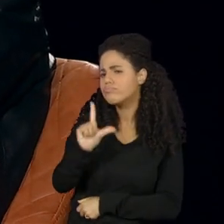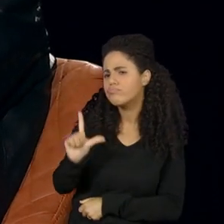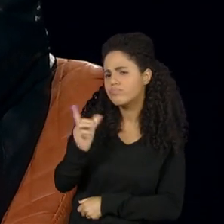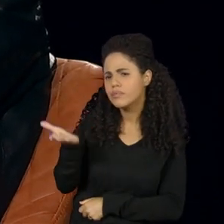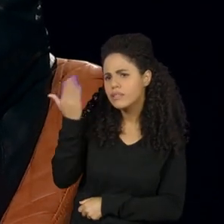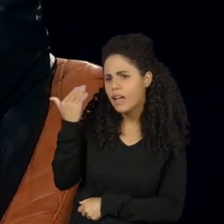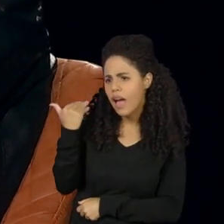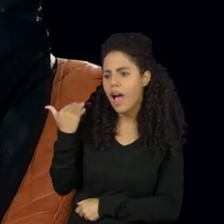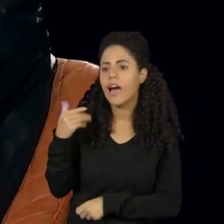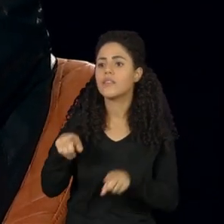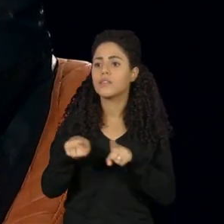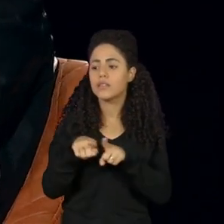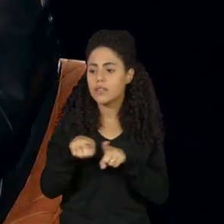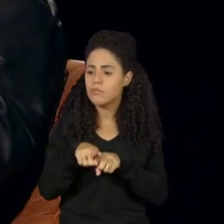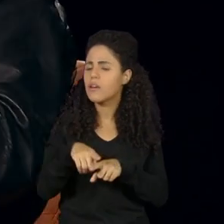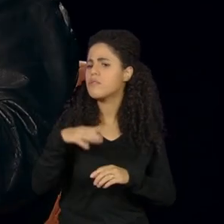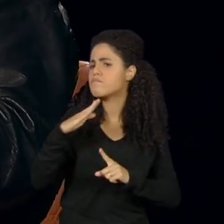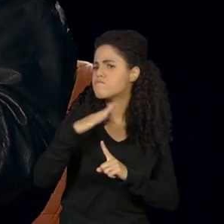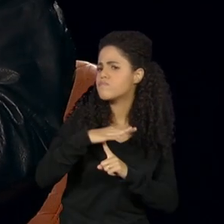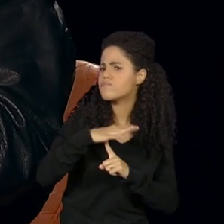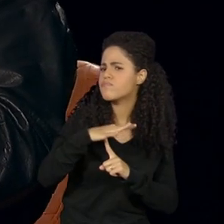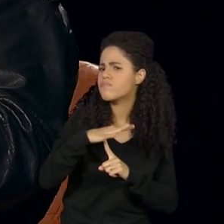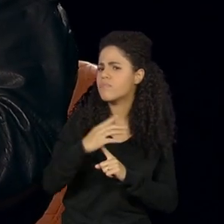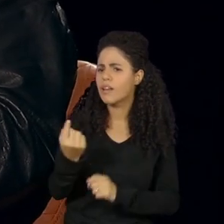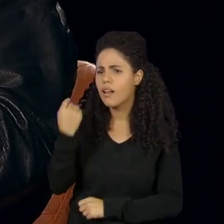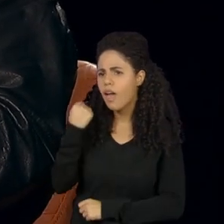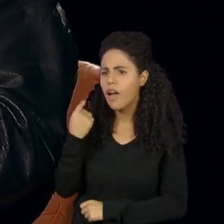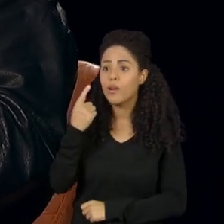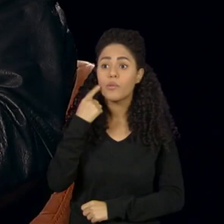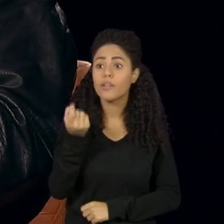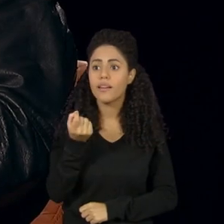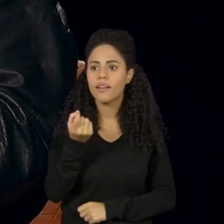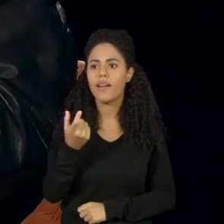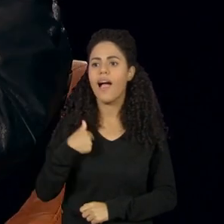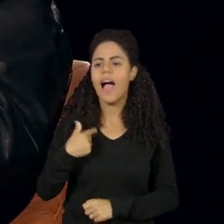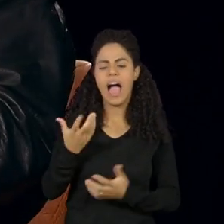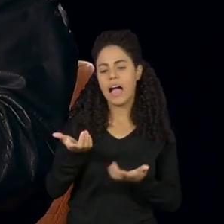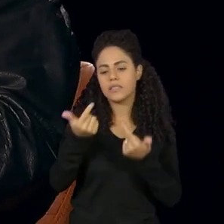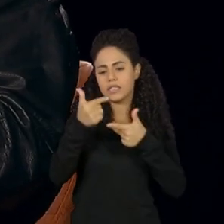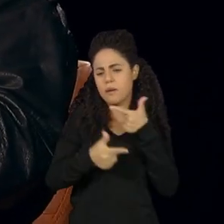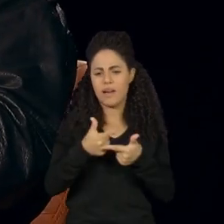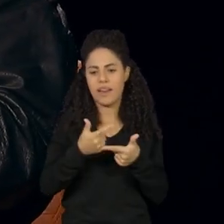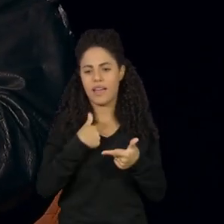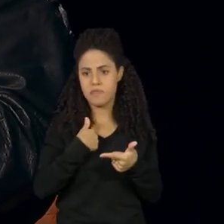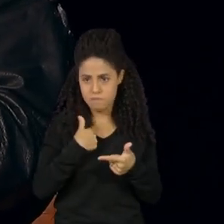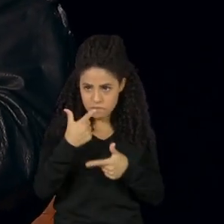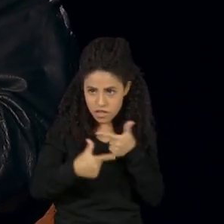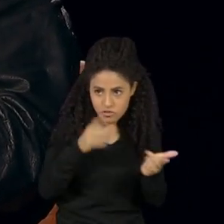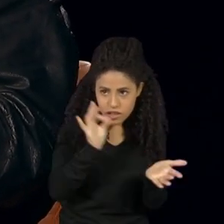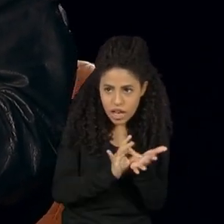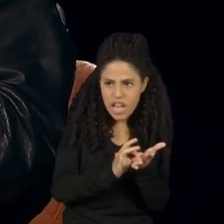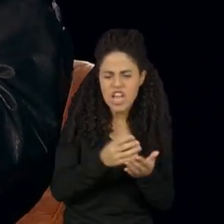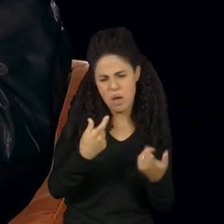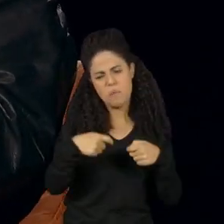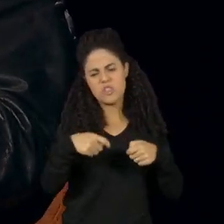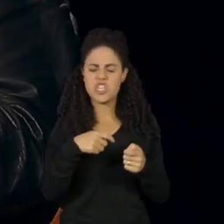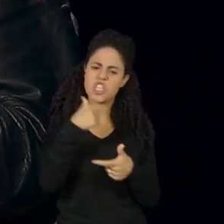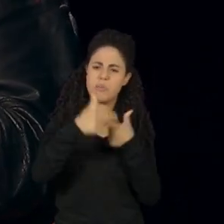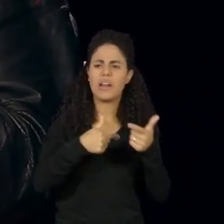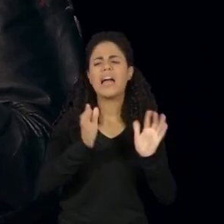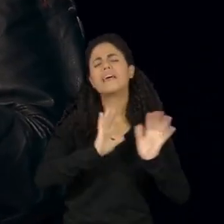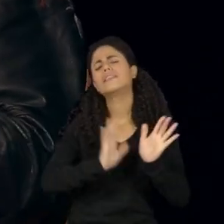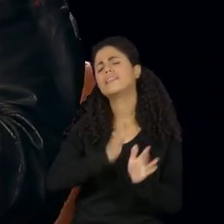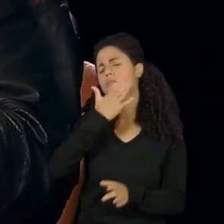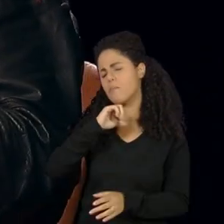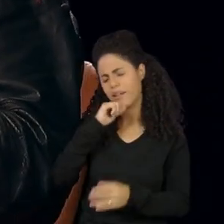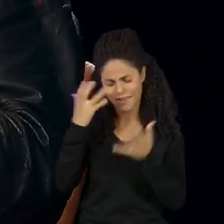militar. Então, eu tinha uma boa desculpa para o meu pai para não trabalhar, né? Não arrumar um emprego. Meu pai falou assim, tem que trabalhar. Eu falei, pai, não dá,